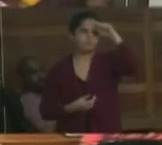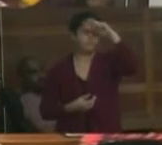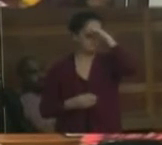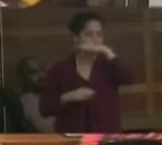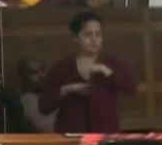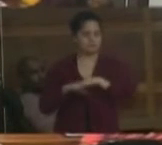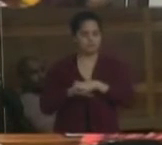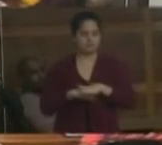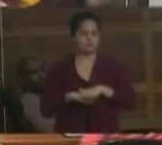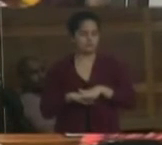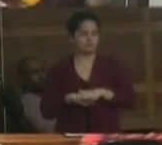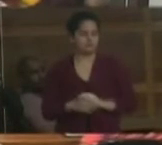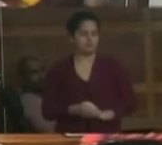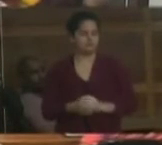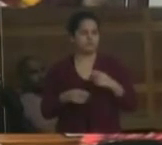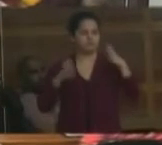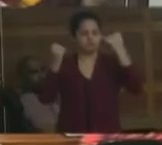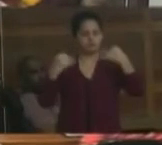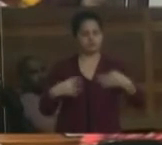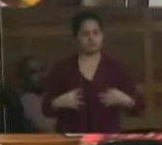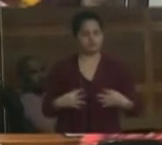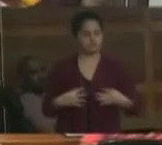e aí